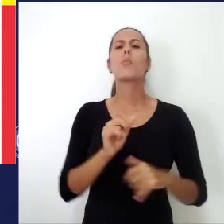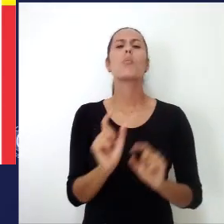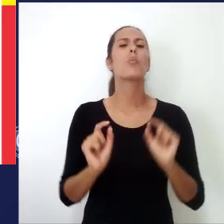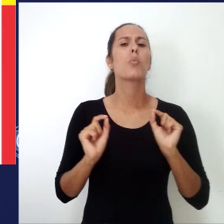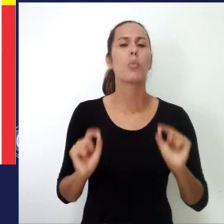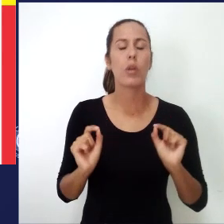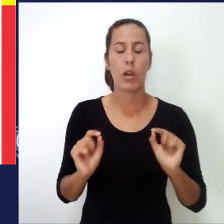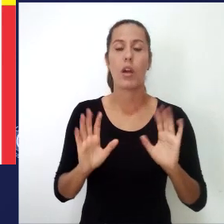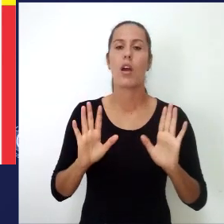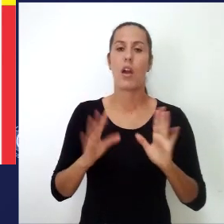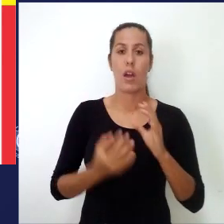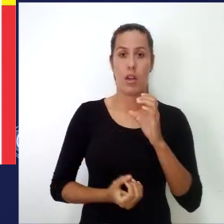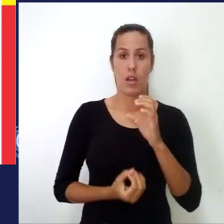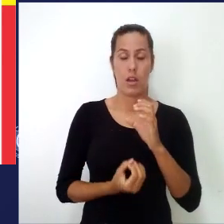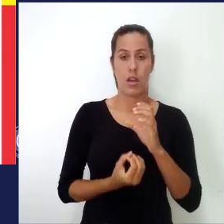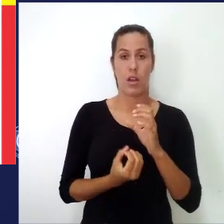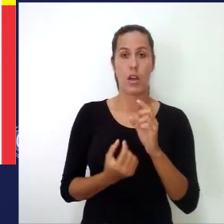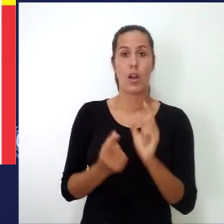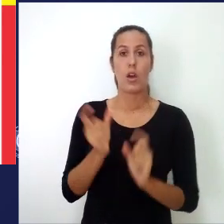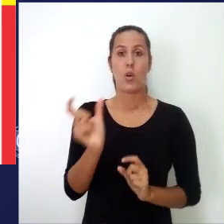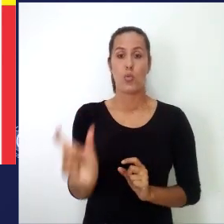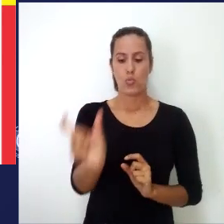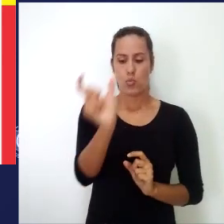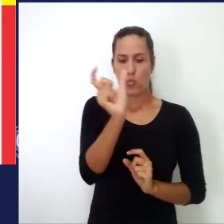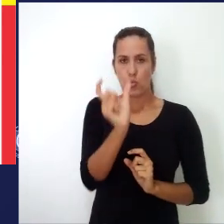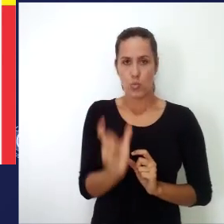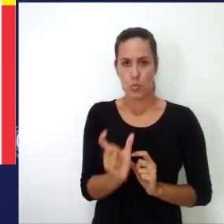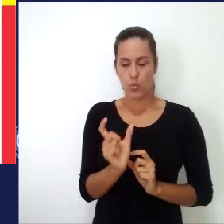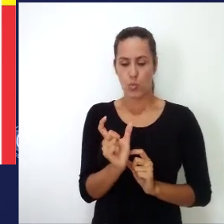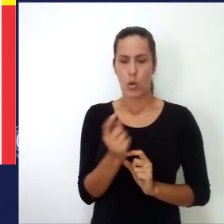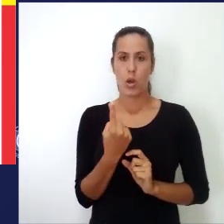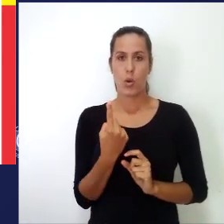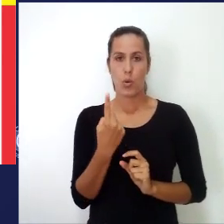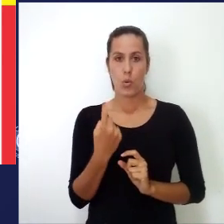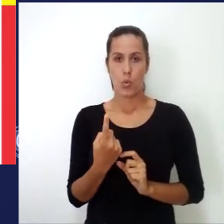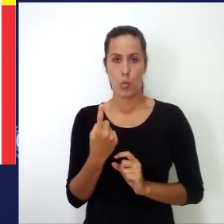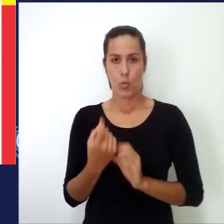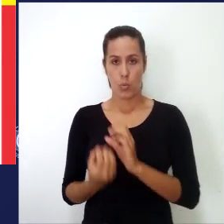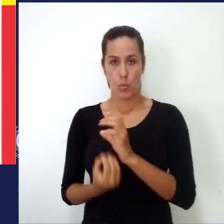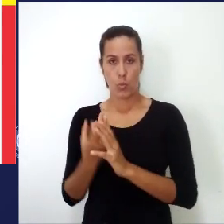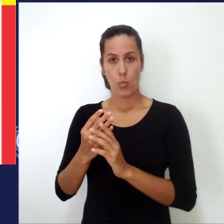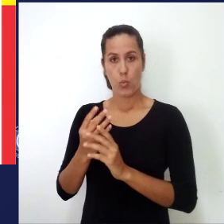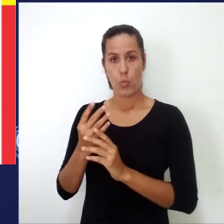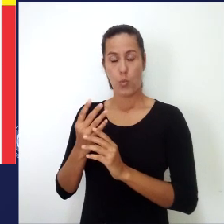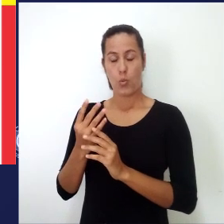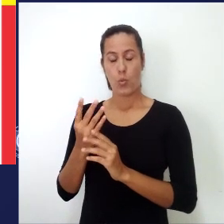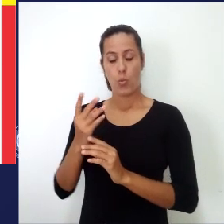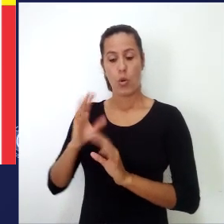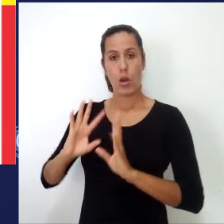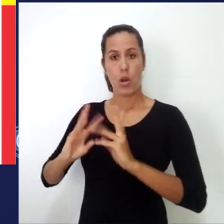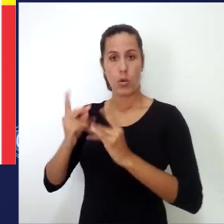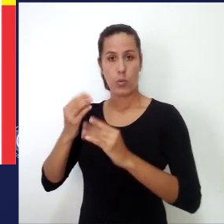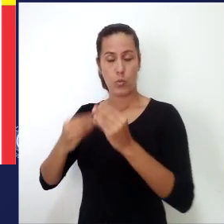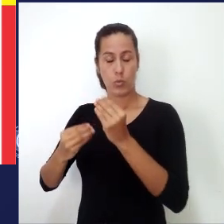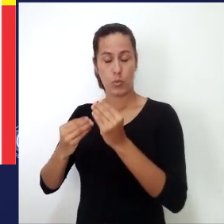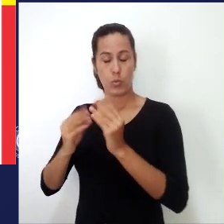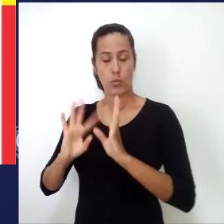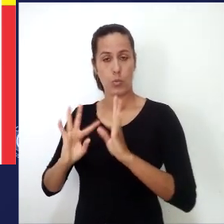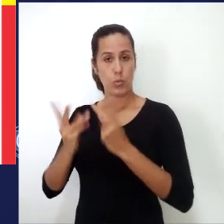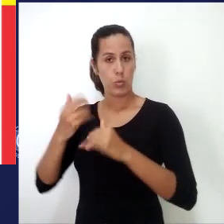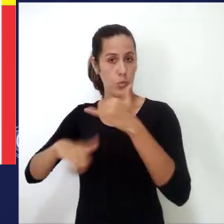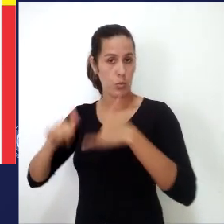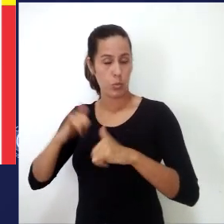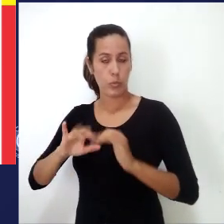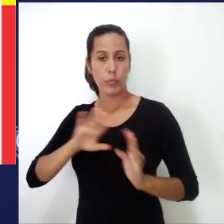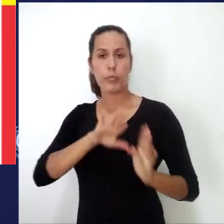ser constituída por um só componente. Já quando se trata de misturas de